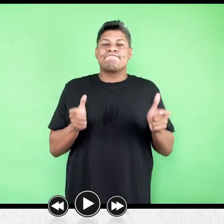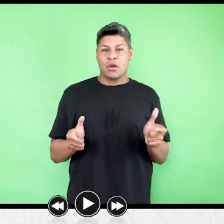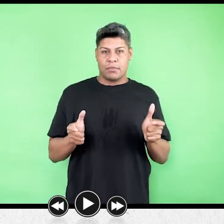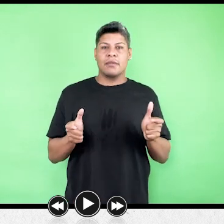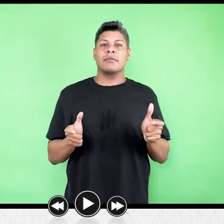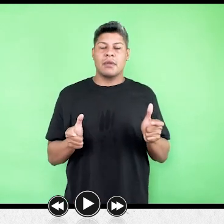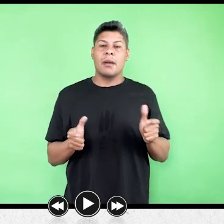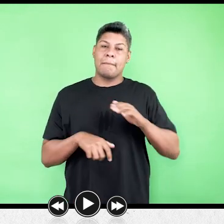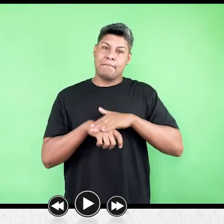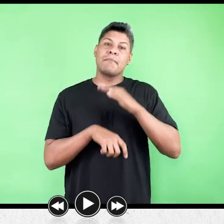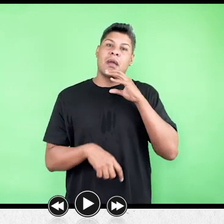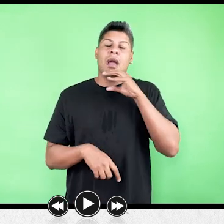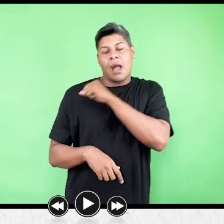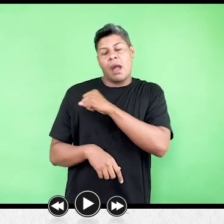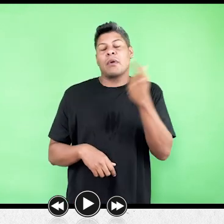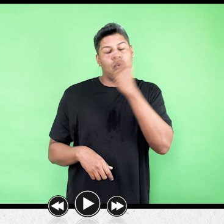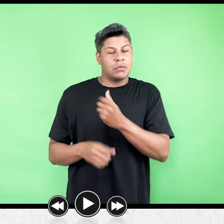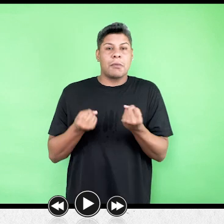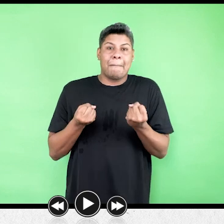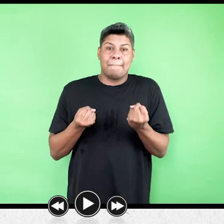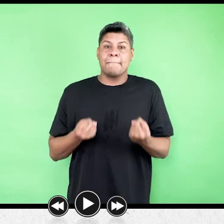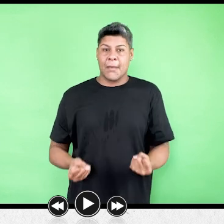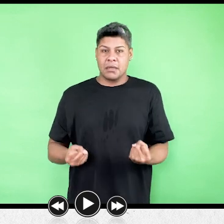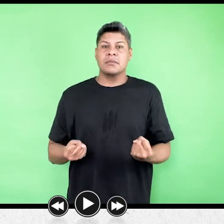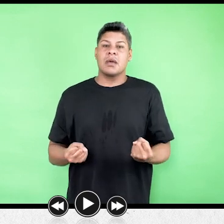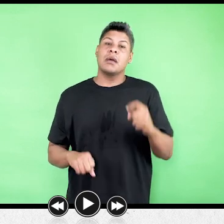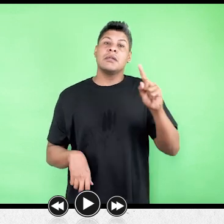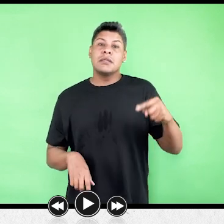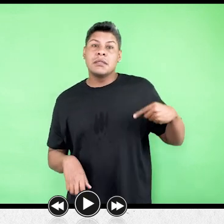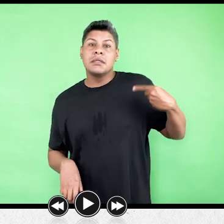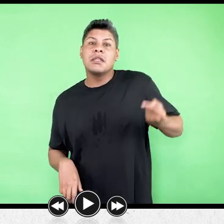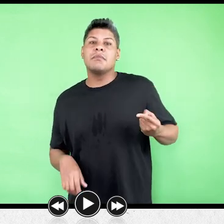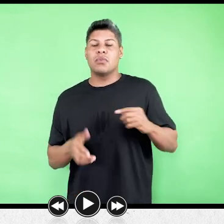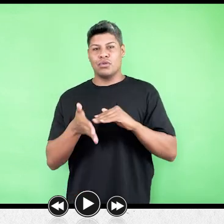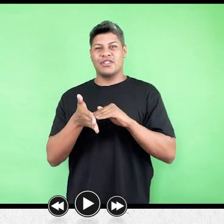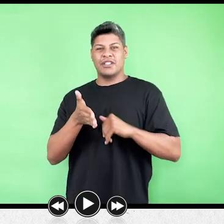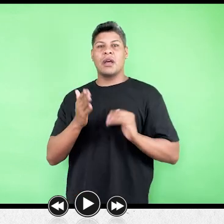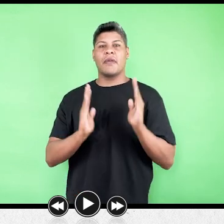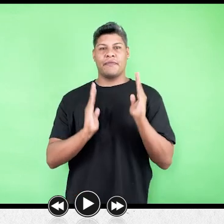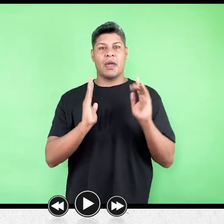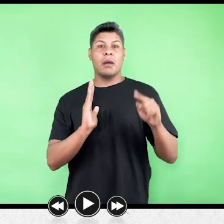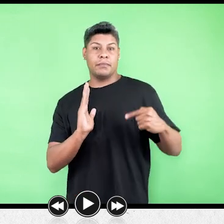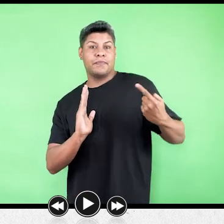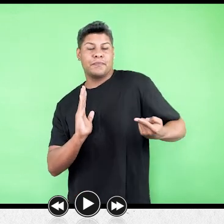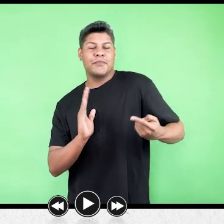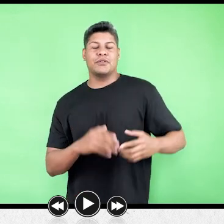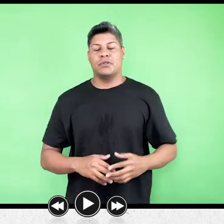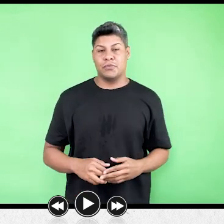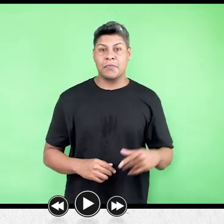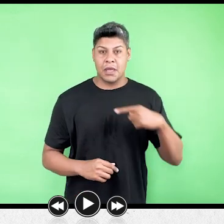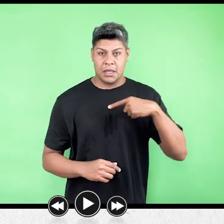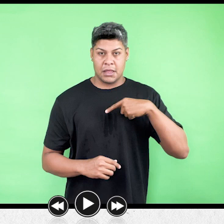flocos de forma mais rápida e ganhar um peso um pouco maior para depois ser removido na etapa seguinte. Além, né,